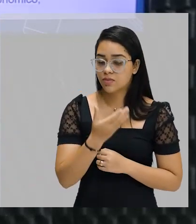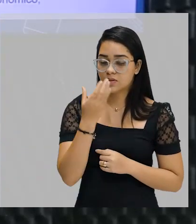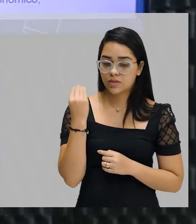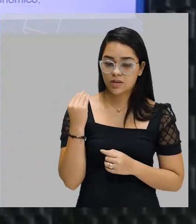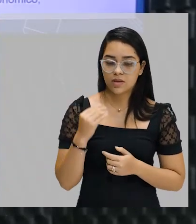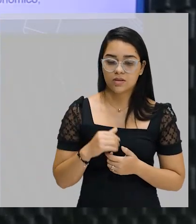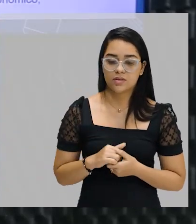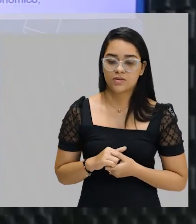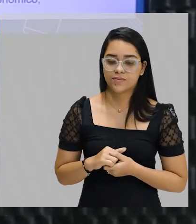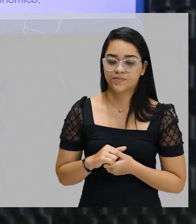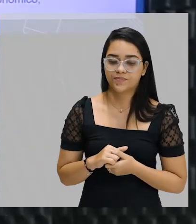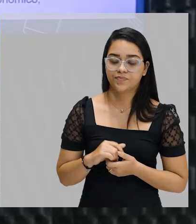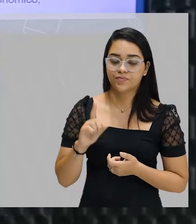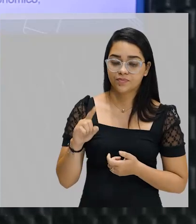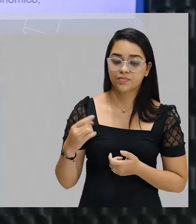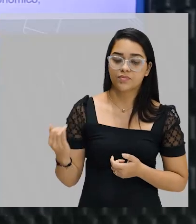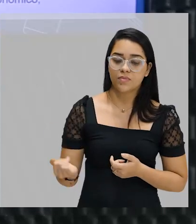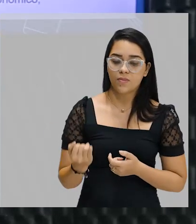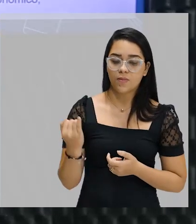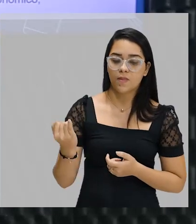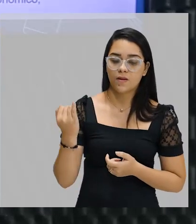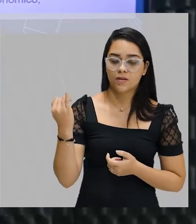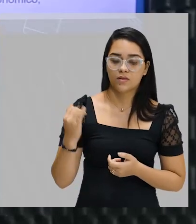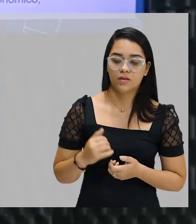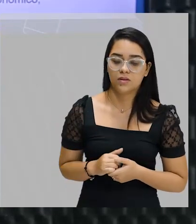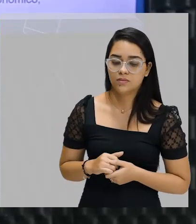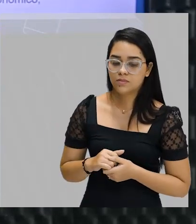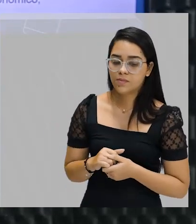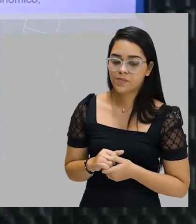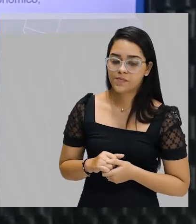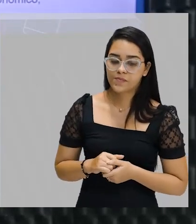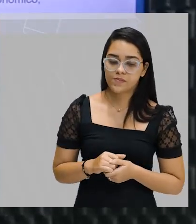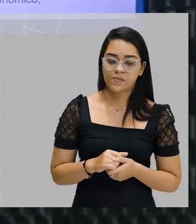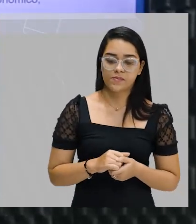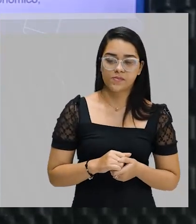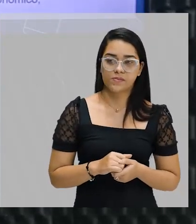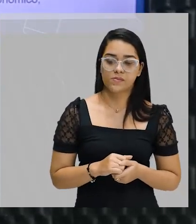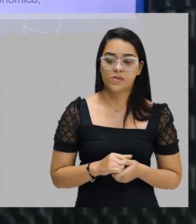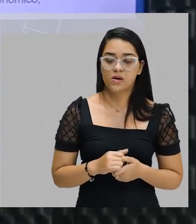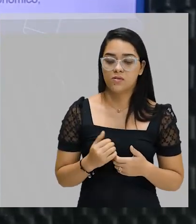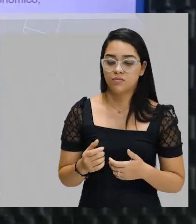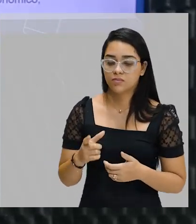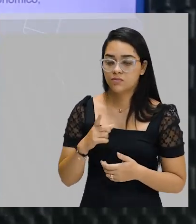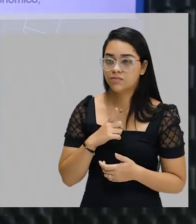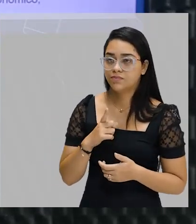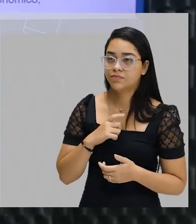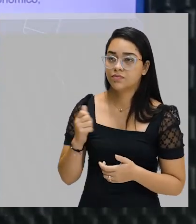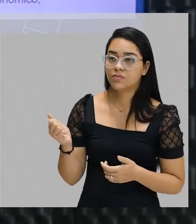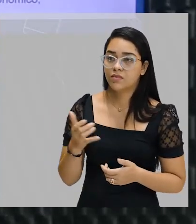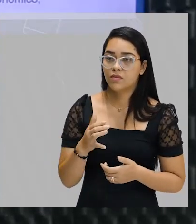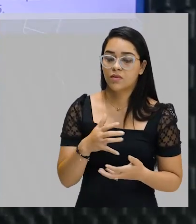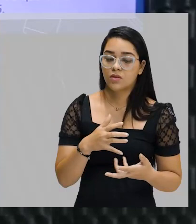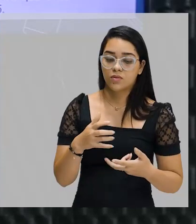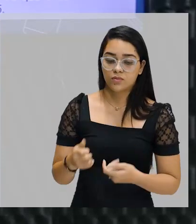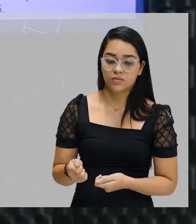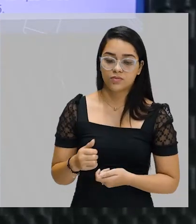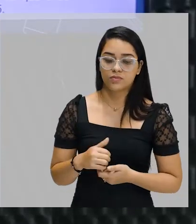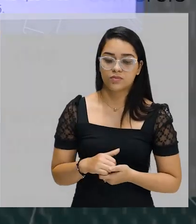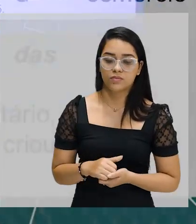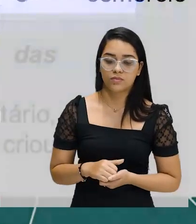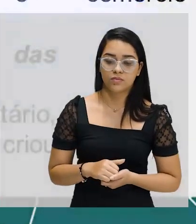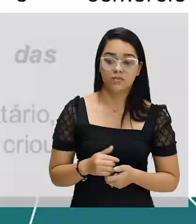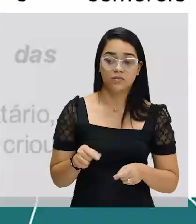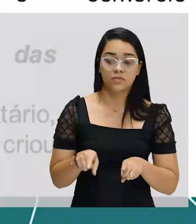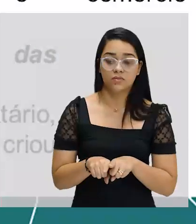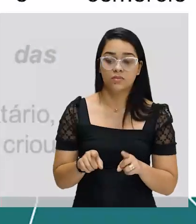disso. É muito importante, tá certo? Os chamados BRICS, tá? Visto aí como futuras potências globais.